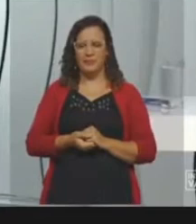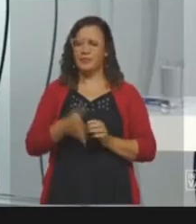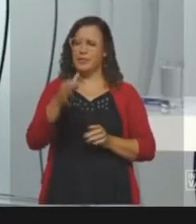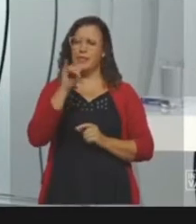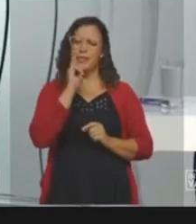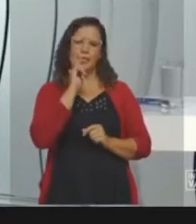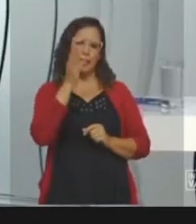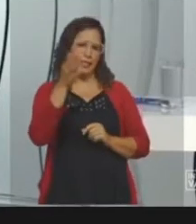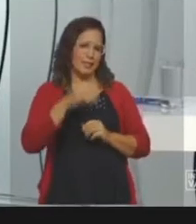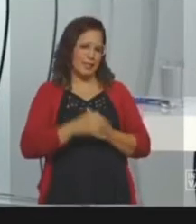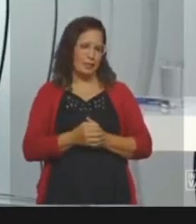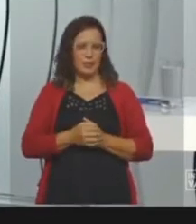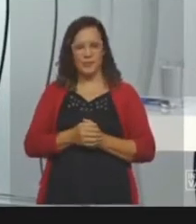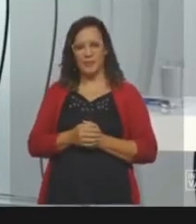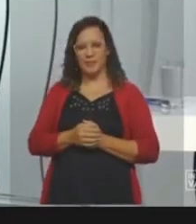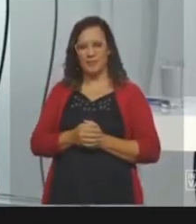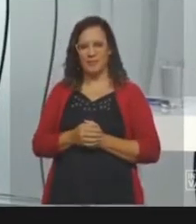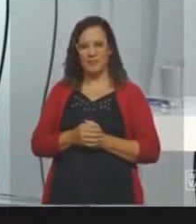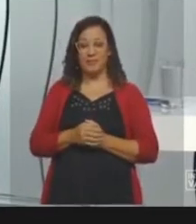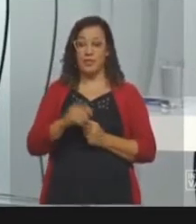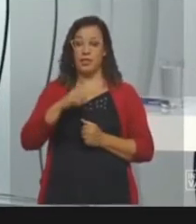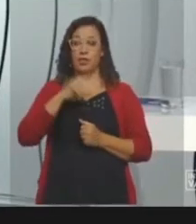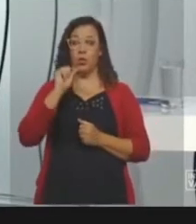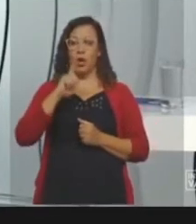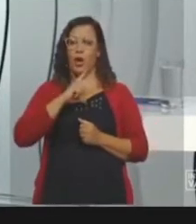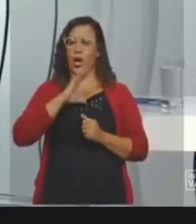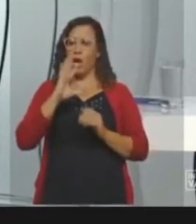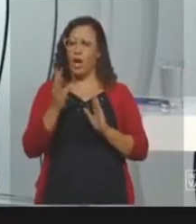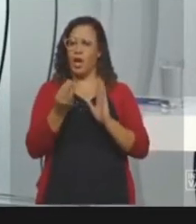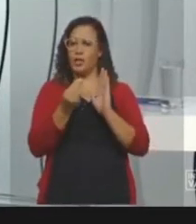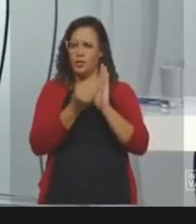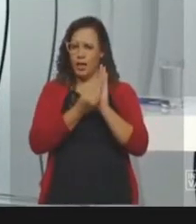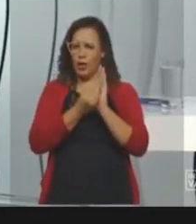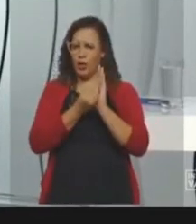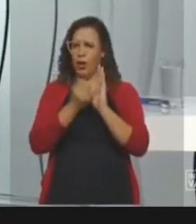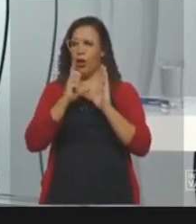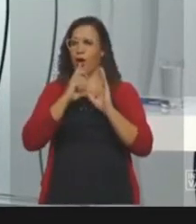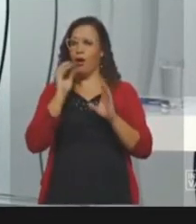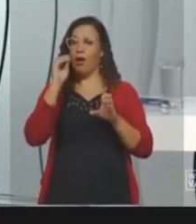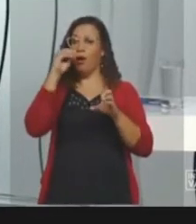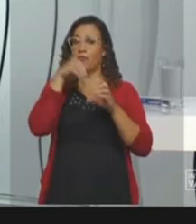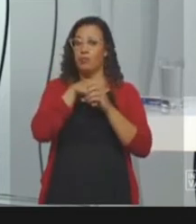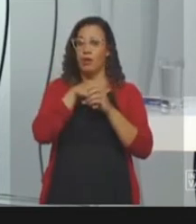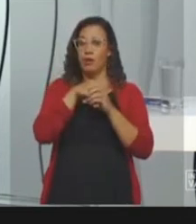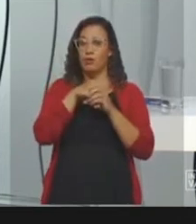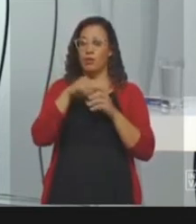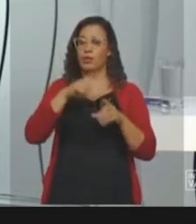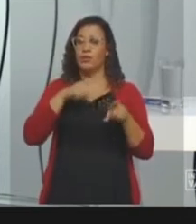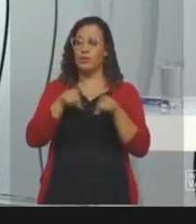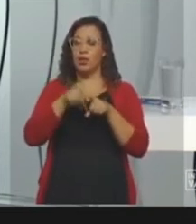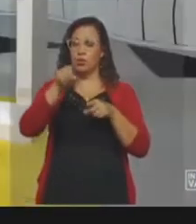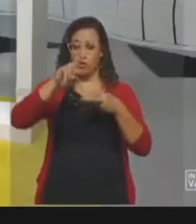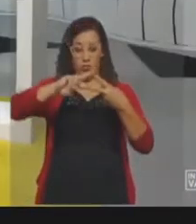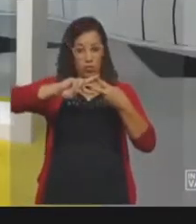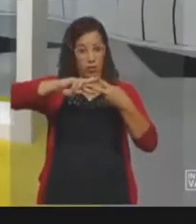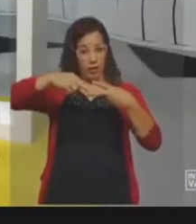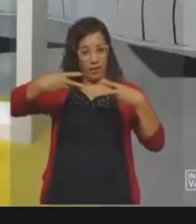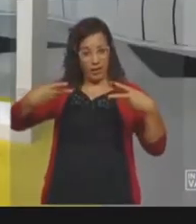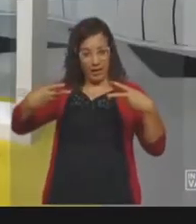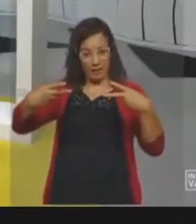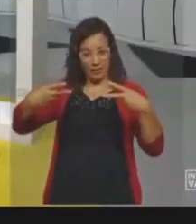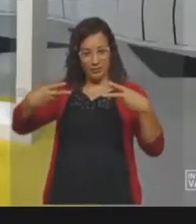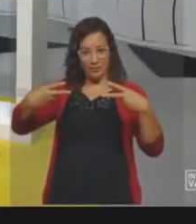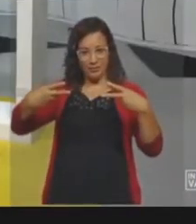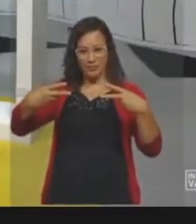Imagina que você tem aqui a célula, o núcleo. Dentro desse núcleo aqui tem o seu DNA. Eu vou